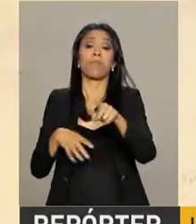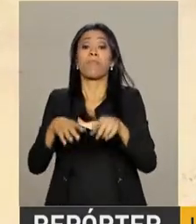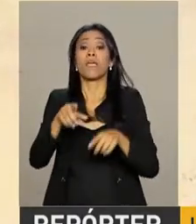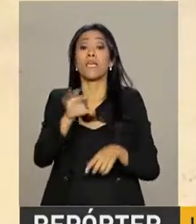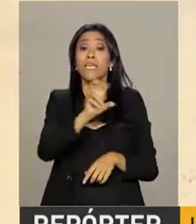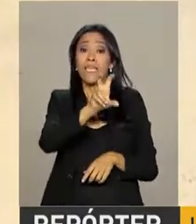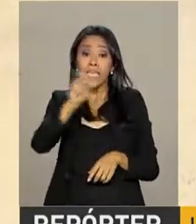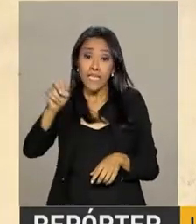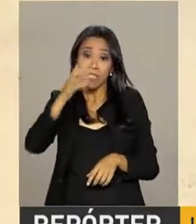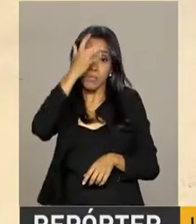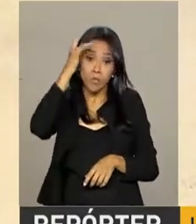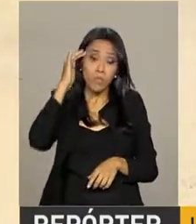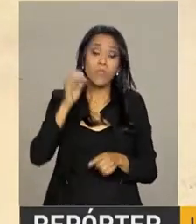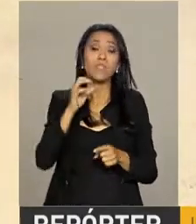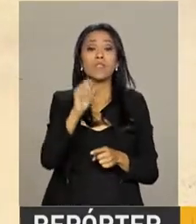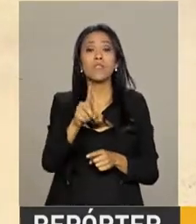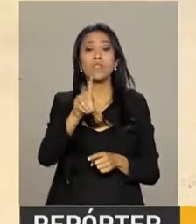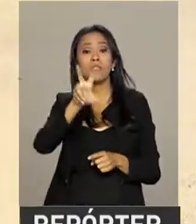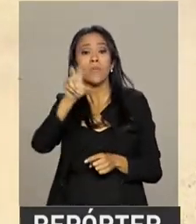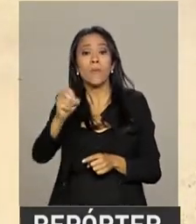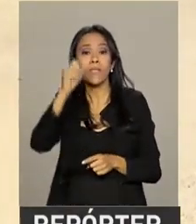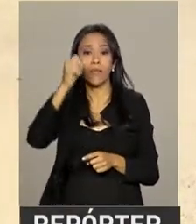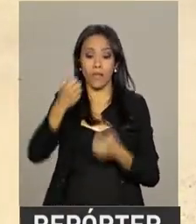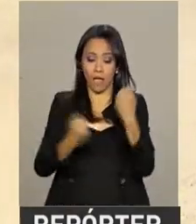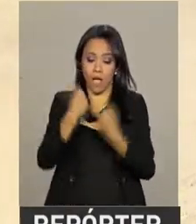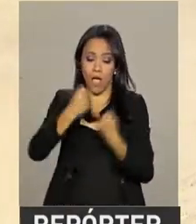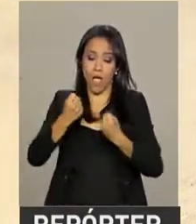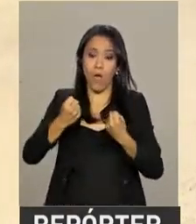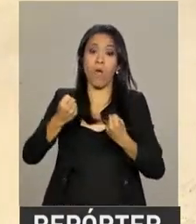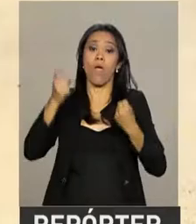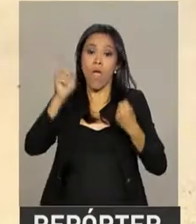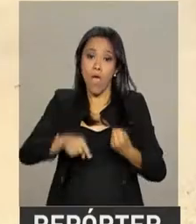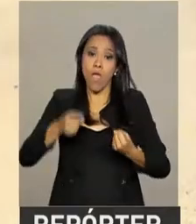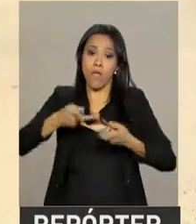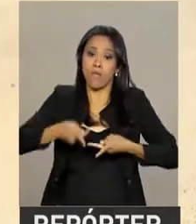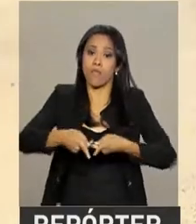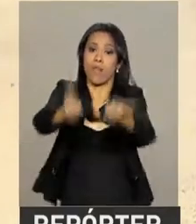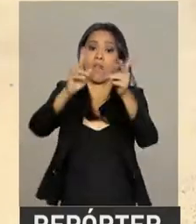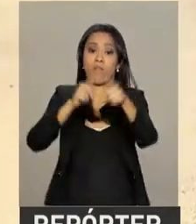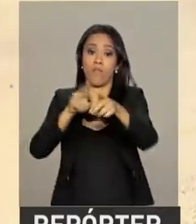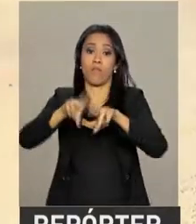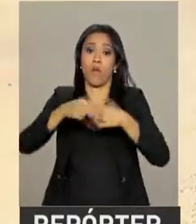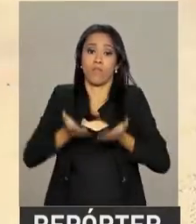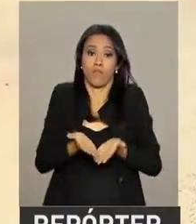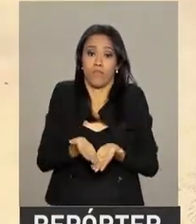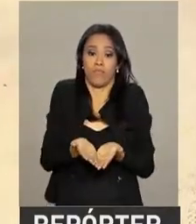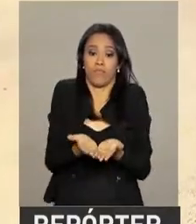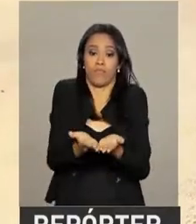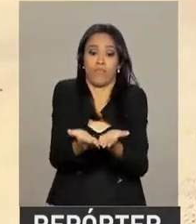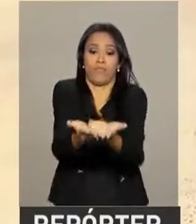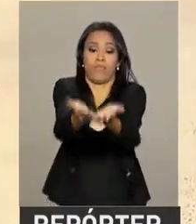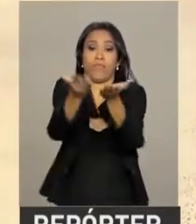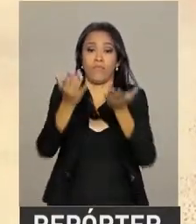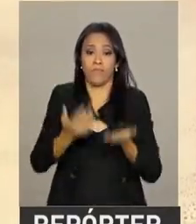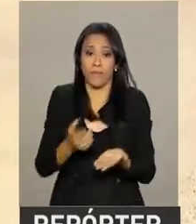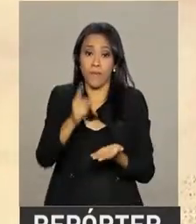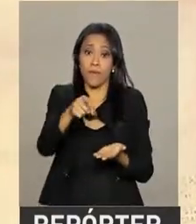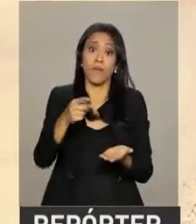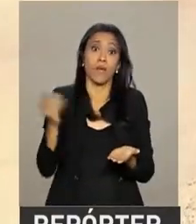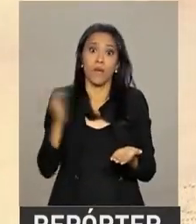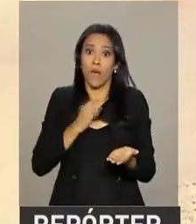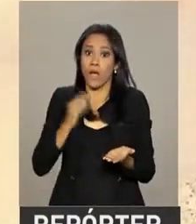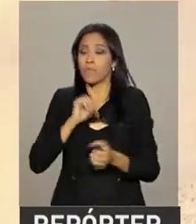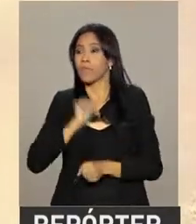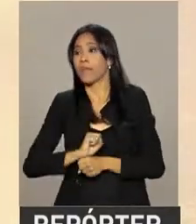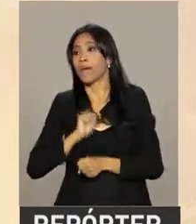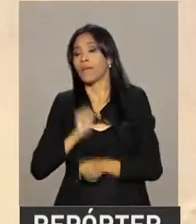e 150 veículos fazem a travessia do rio araguaia por essa balsa nas horas mais movimentadas a espera